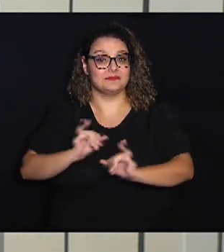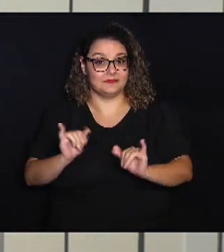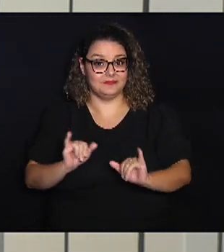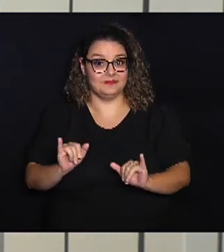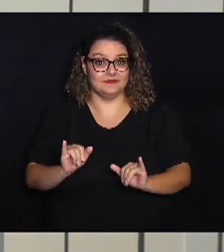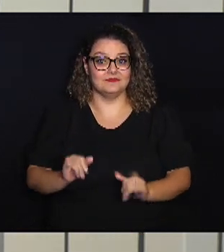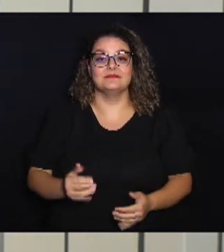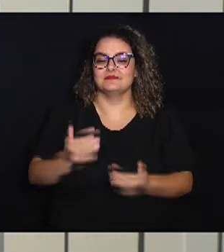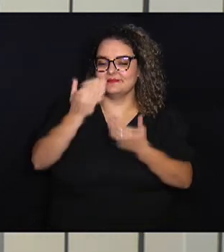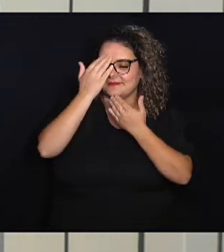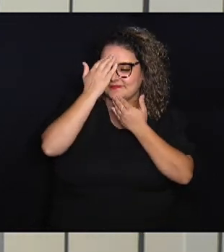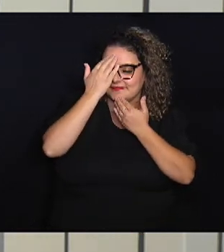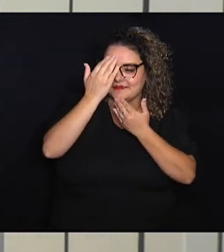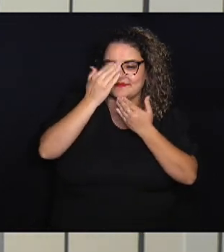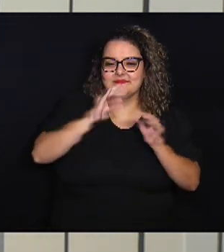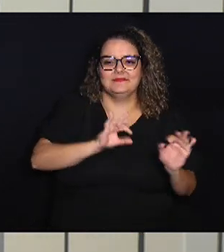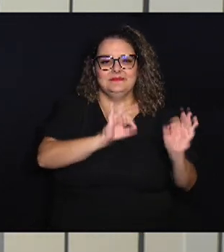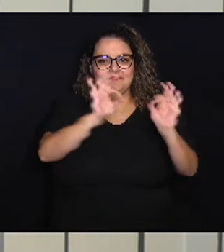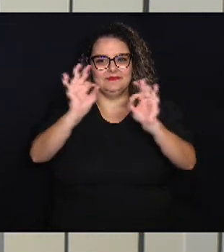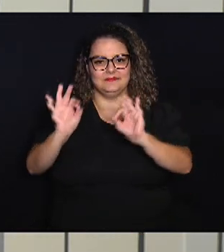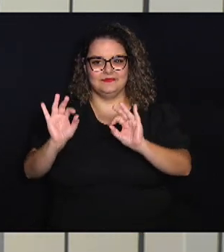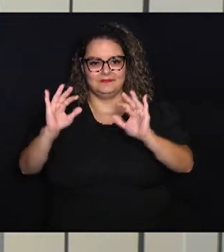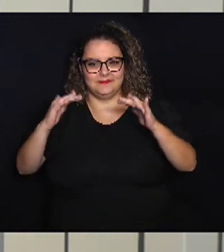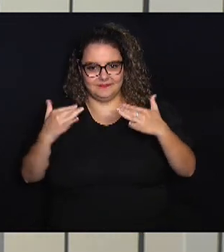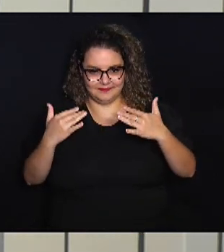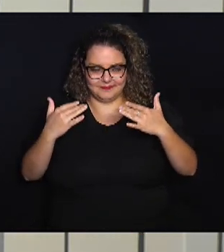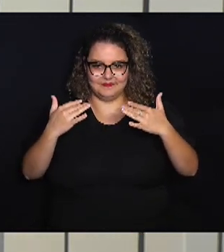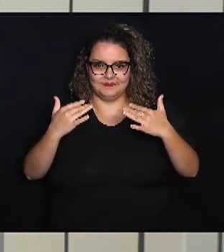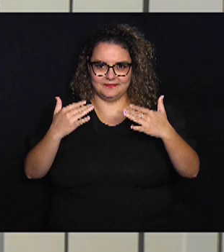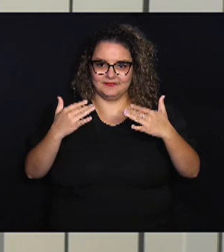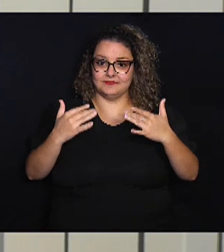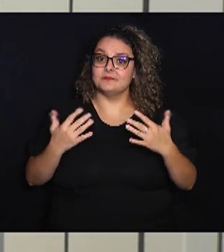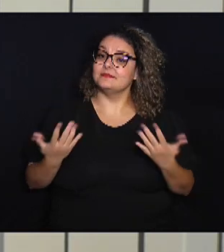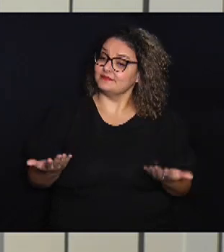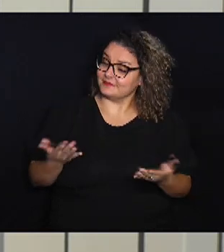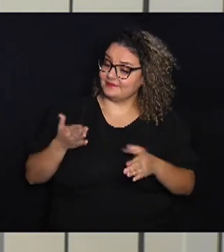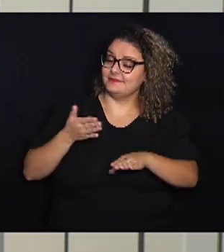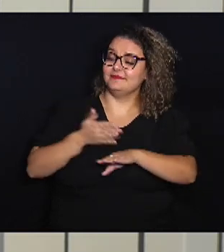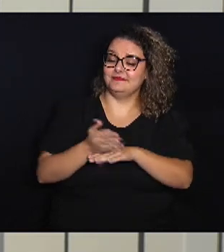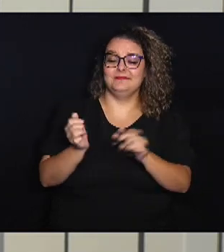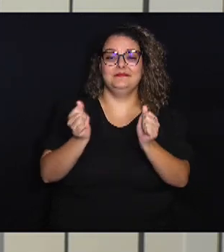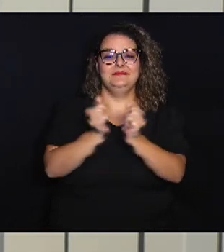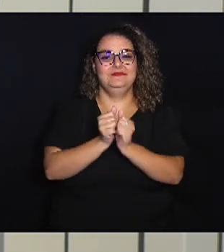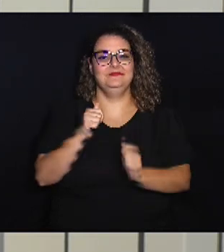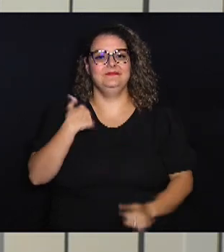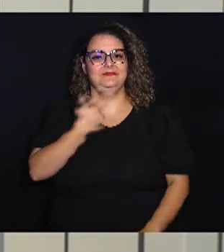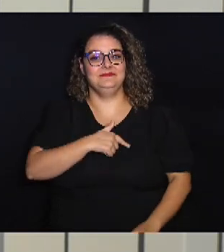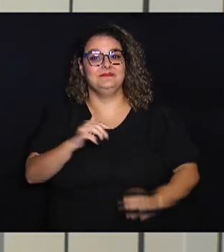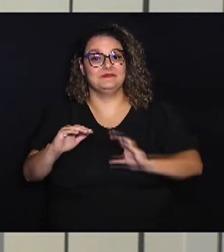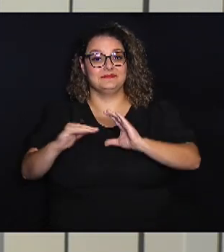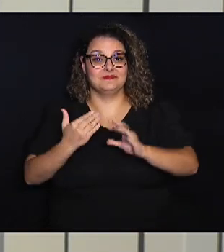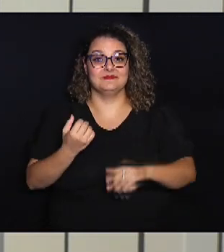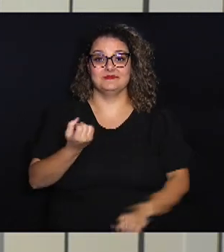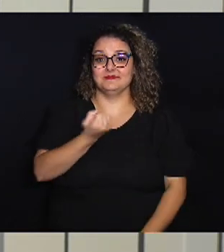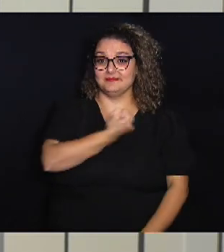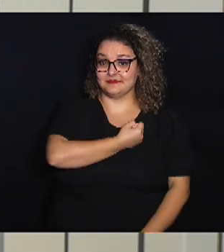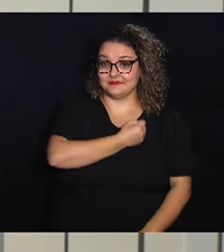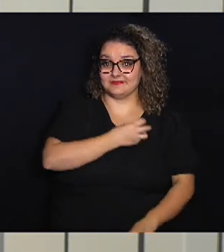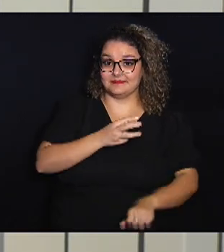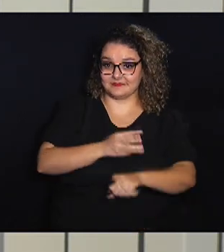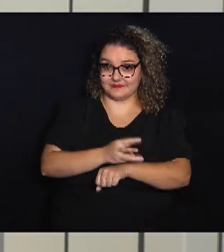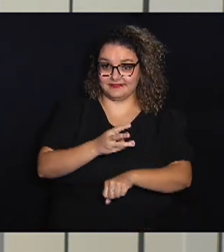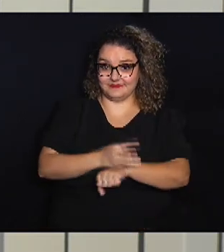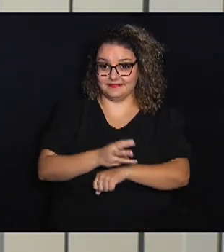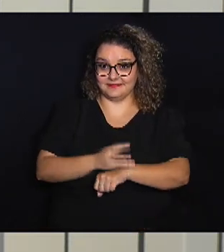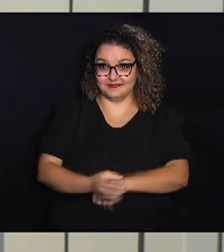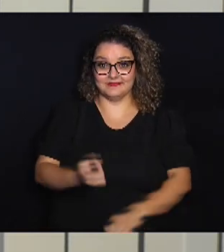Notícia. Muito obrigado pela sua companhia, pela sua audiência e participe. Mande a sua mensagem para o número do nosso